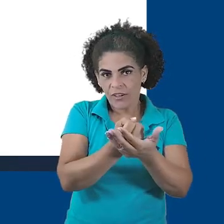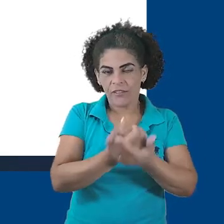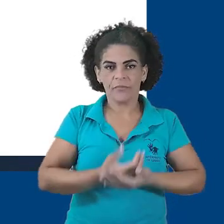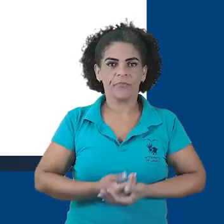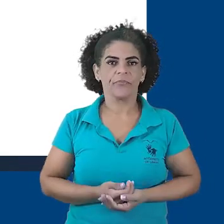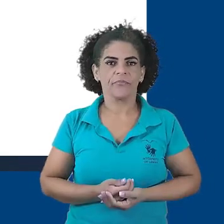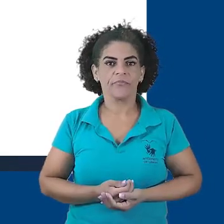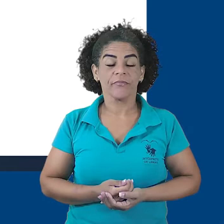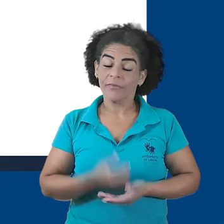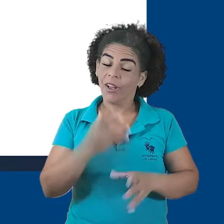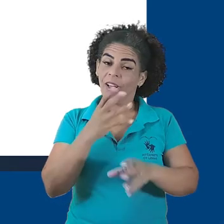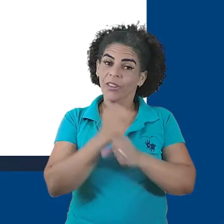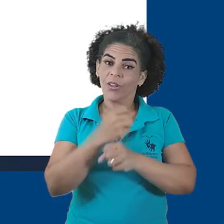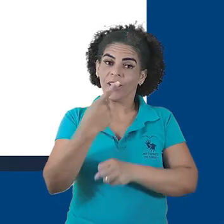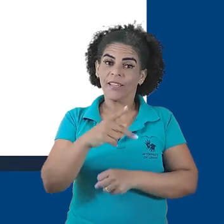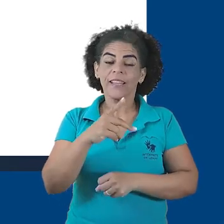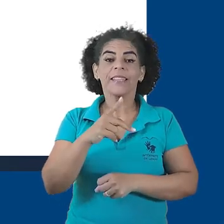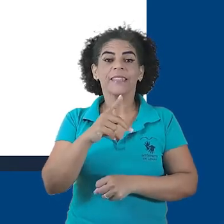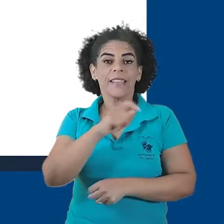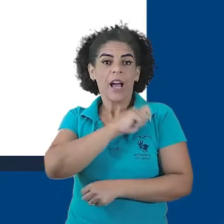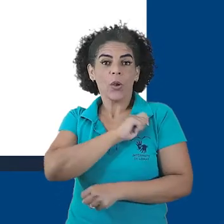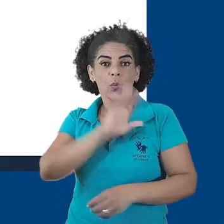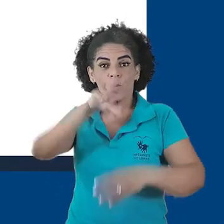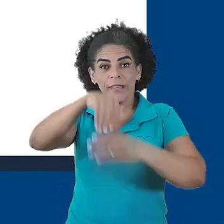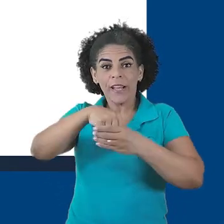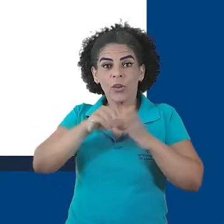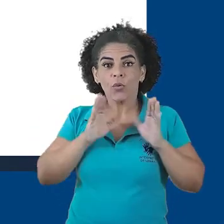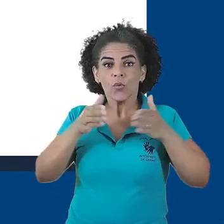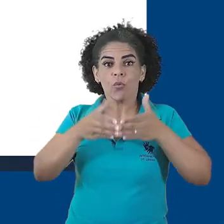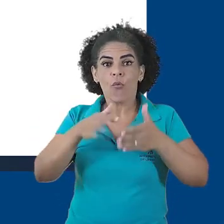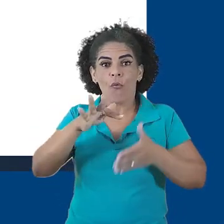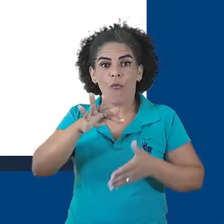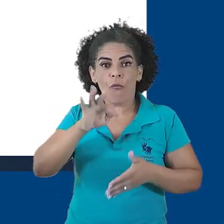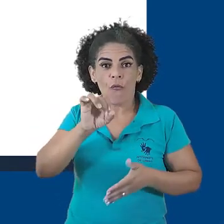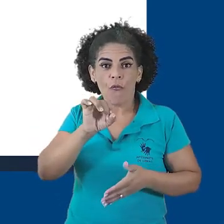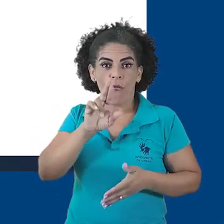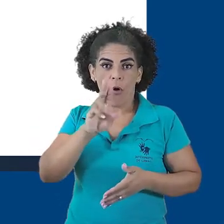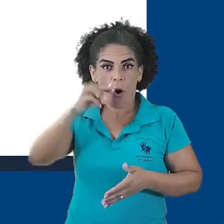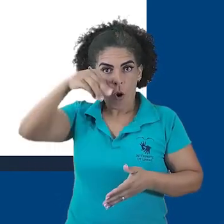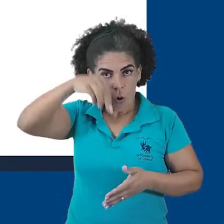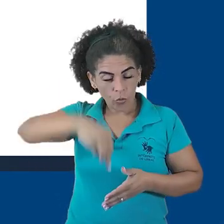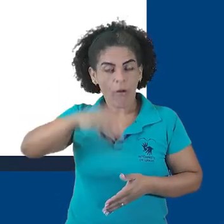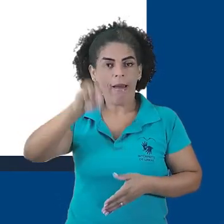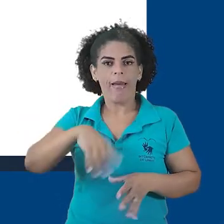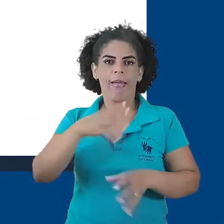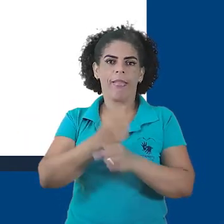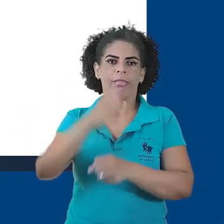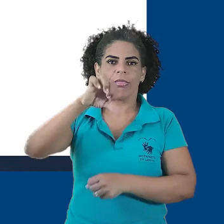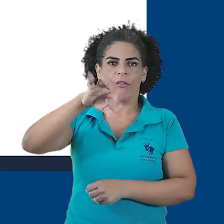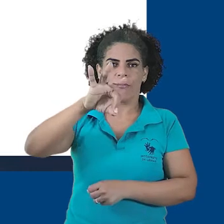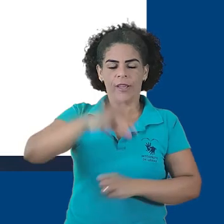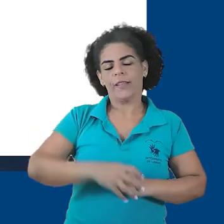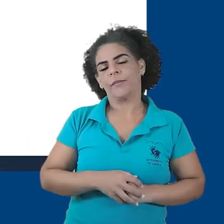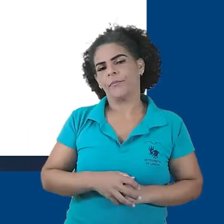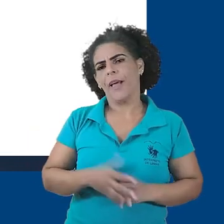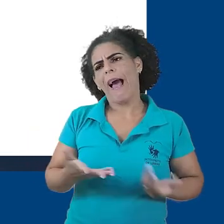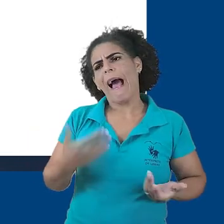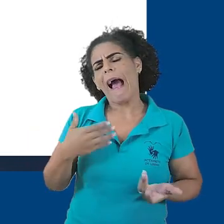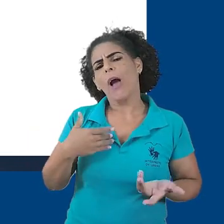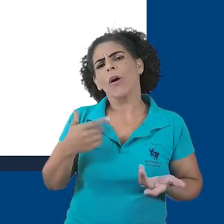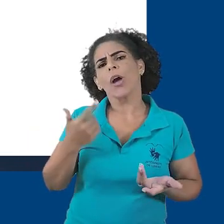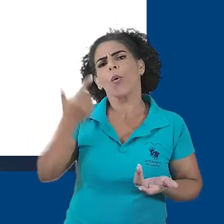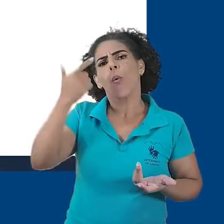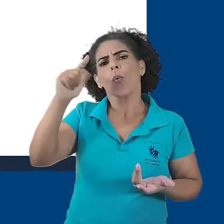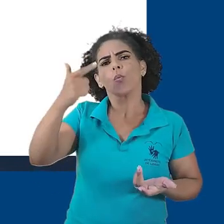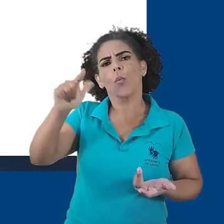salvar. A nota desse aluno no fórum passa a ser 90. Bom, quero avaliar